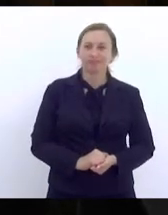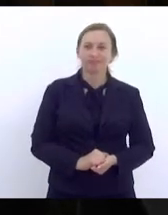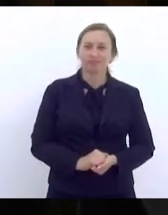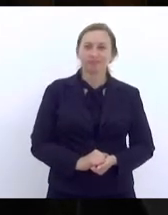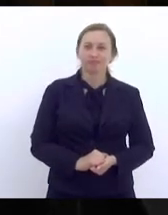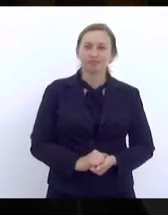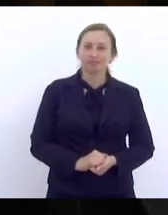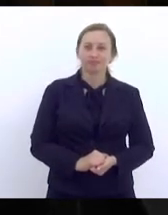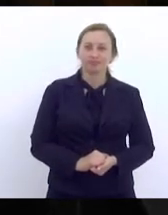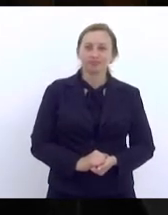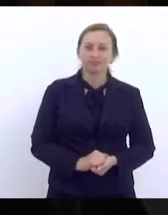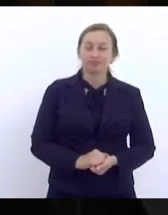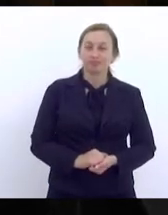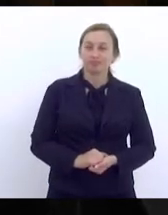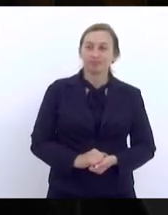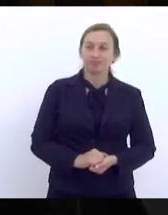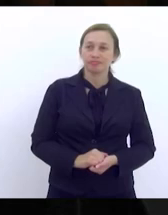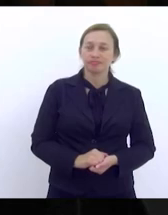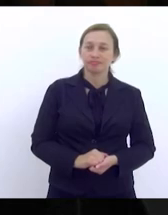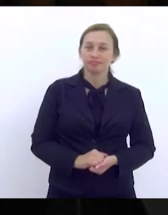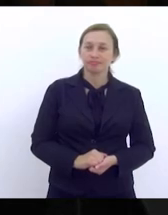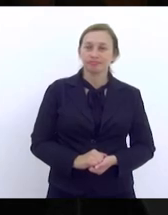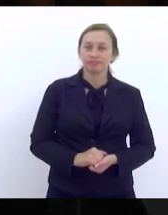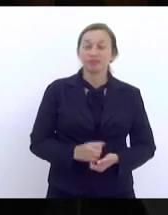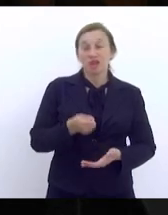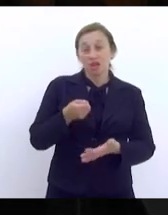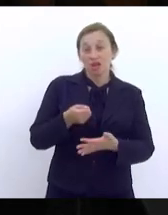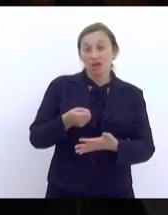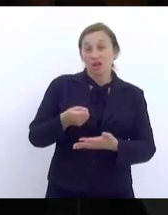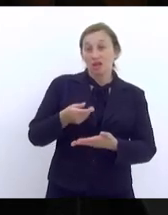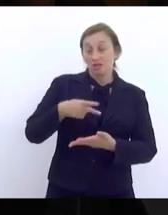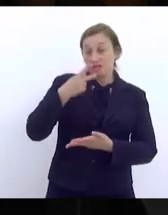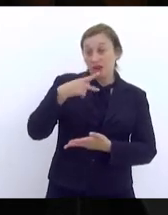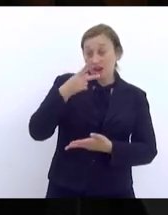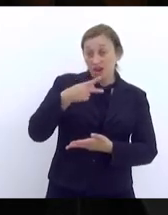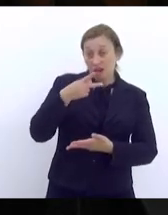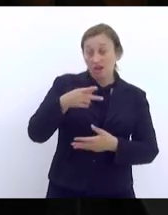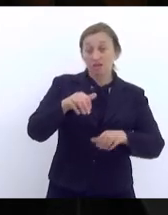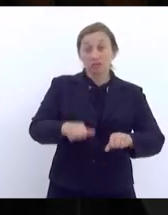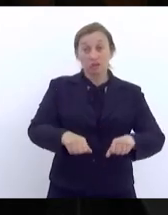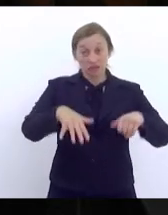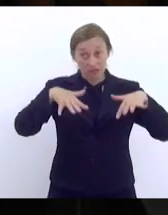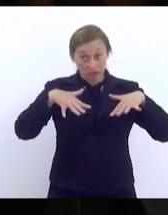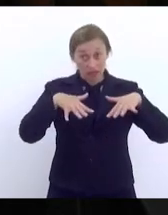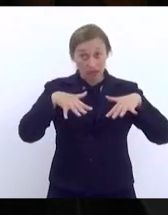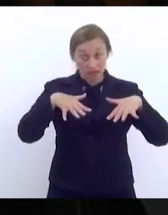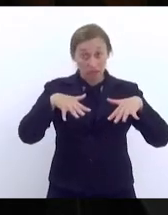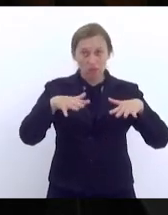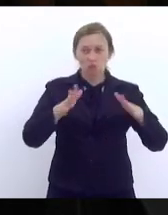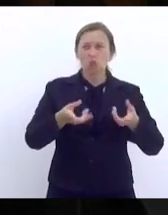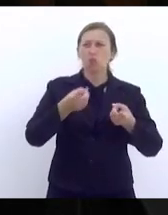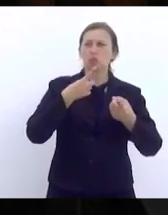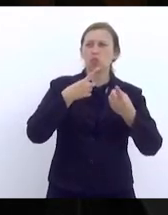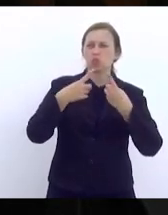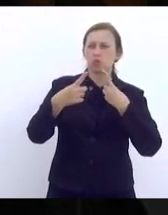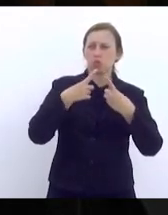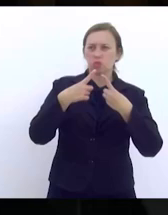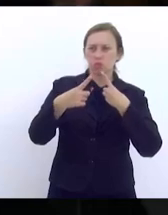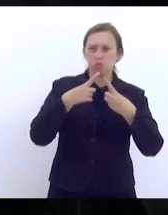se estímulo hoje aqui em plenário o debate